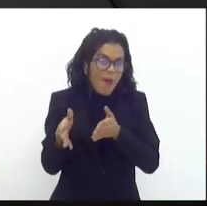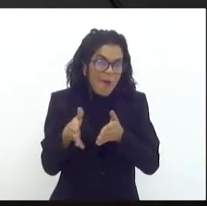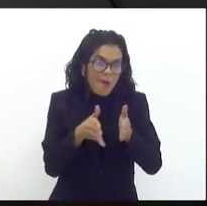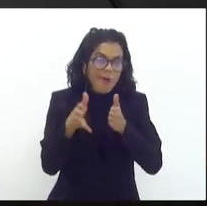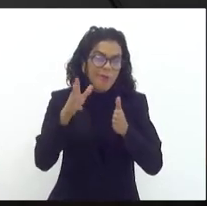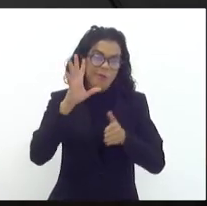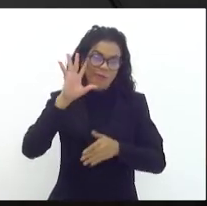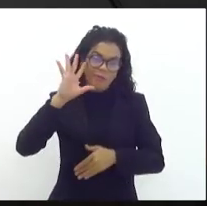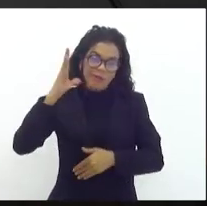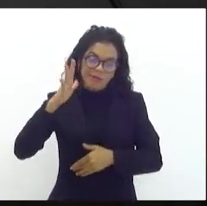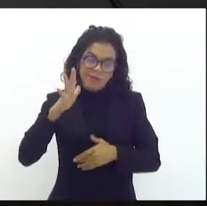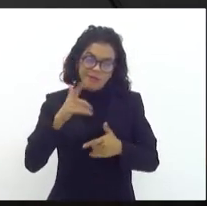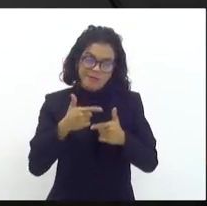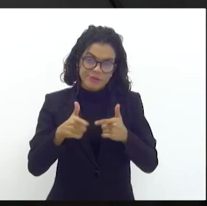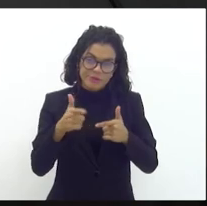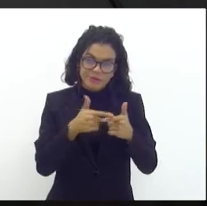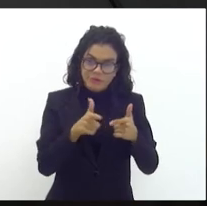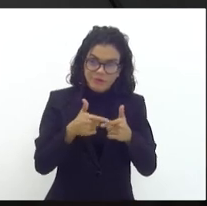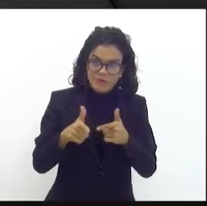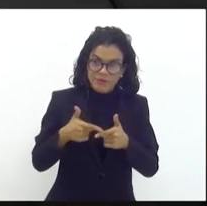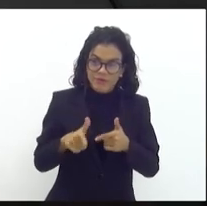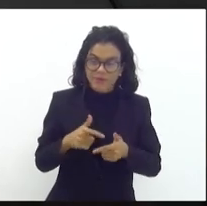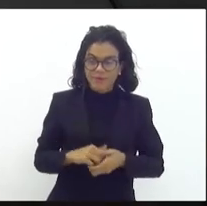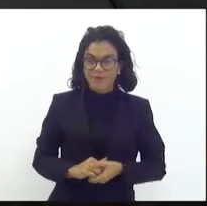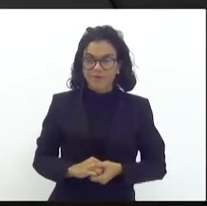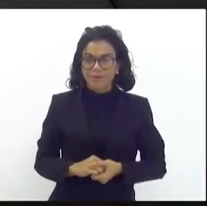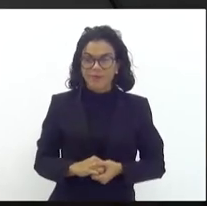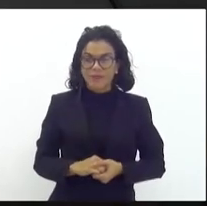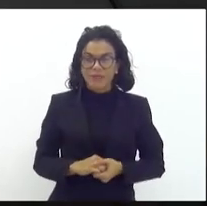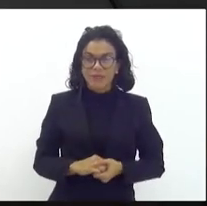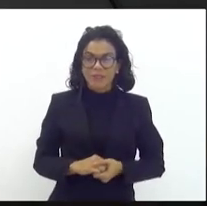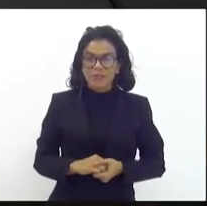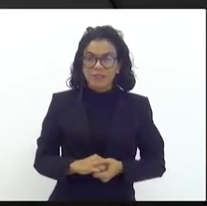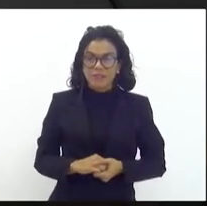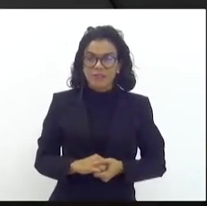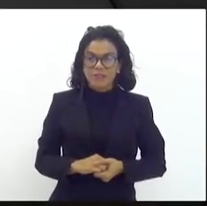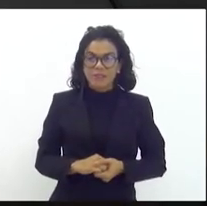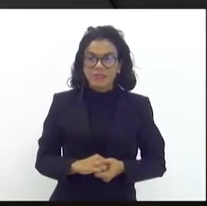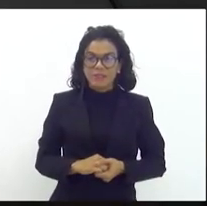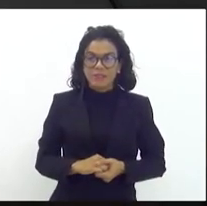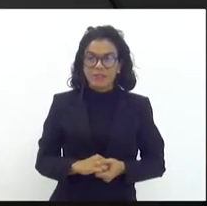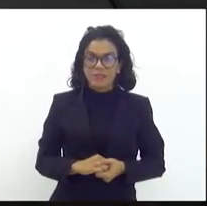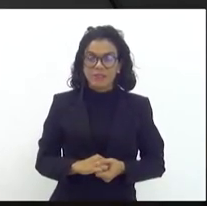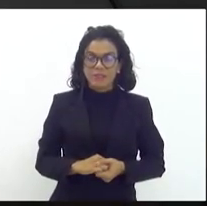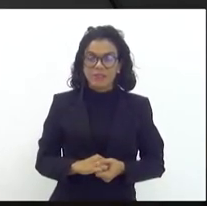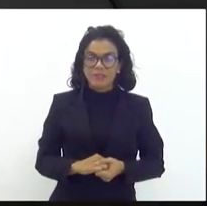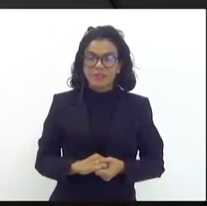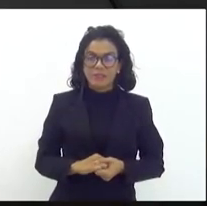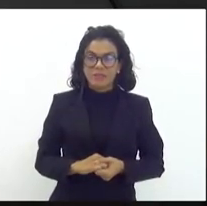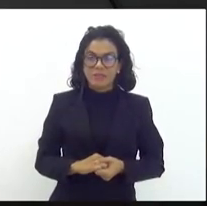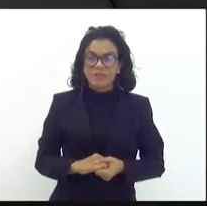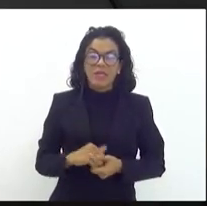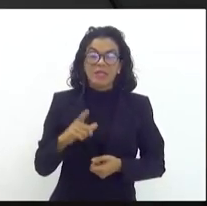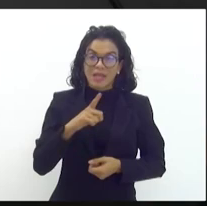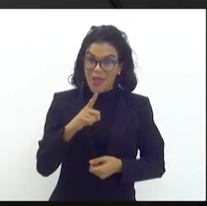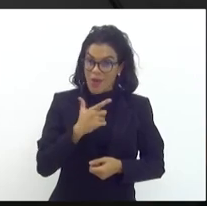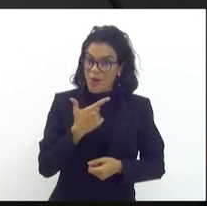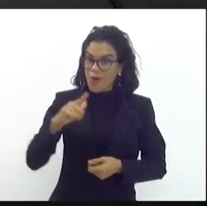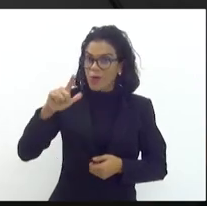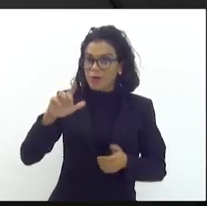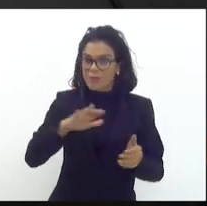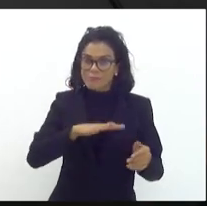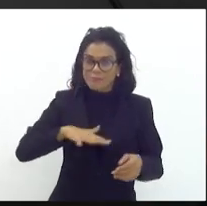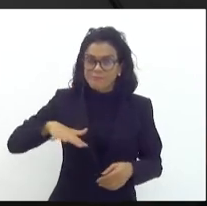da das coisas então assim tem uma outra questão também